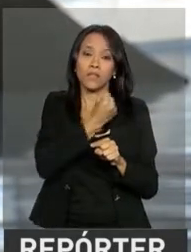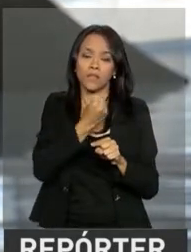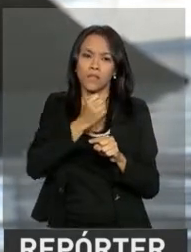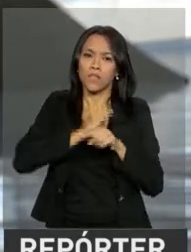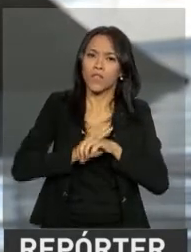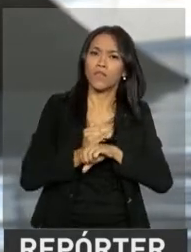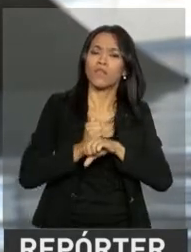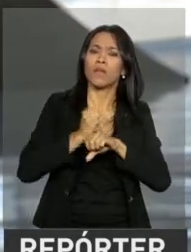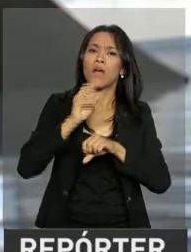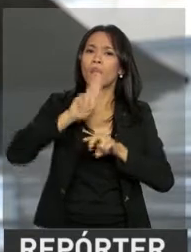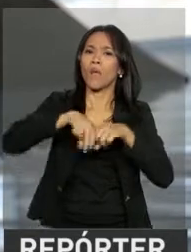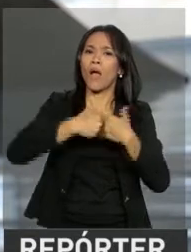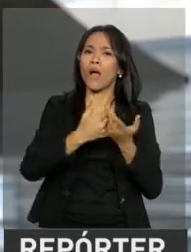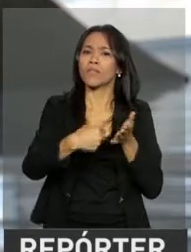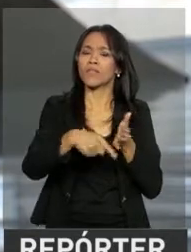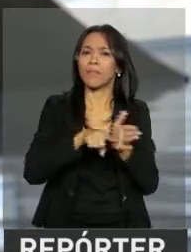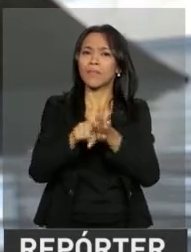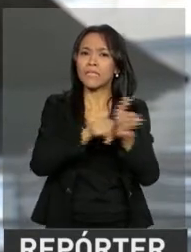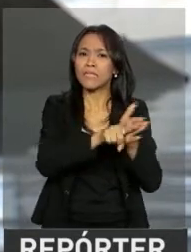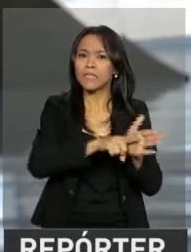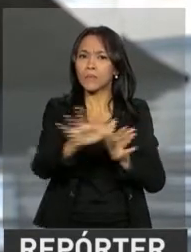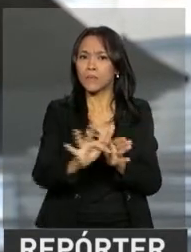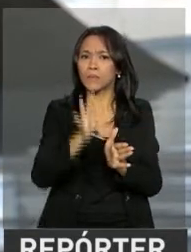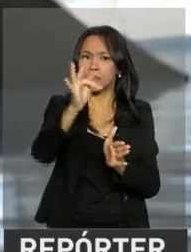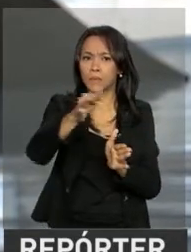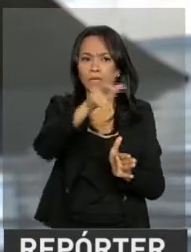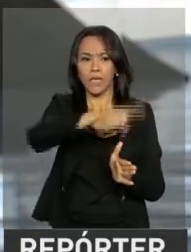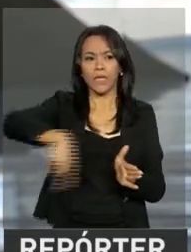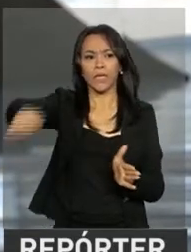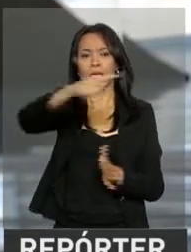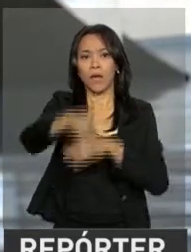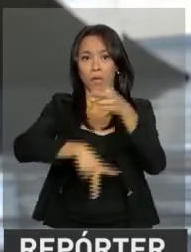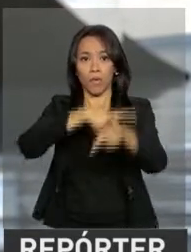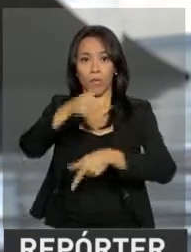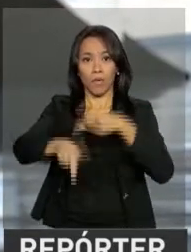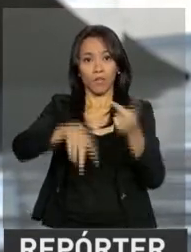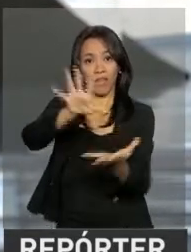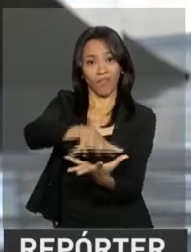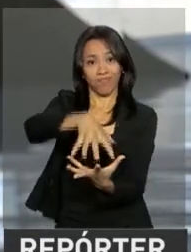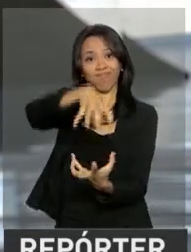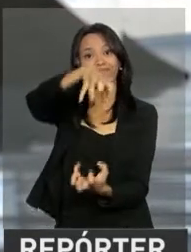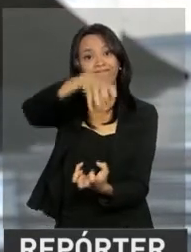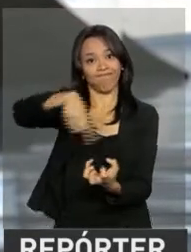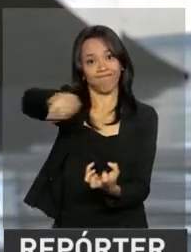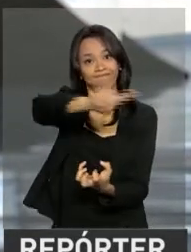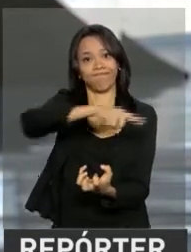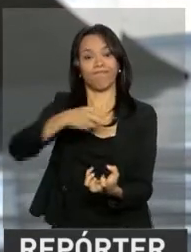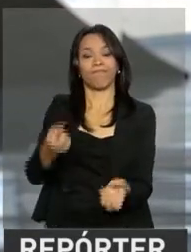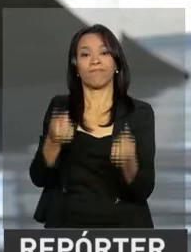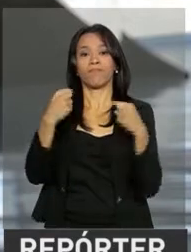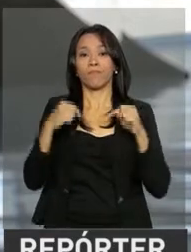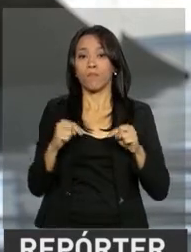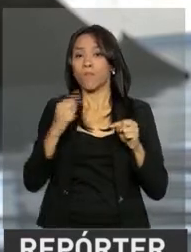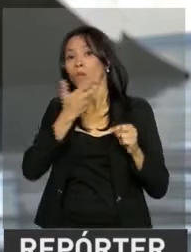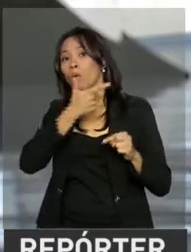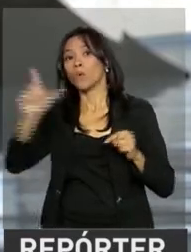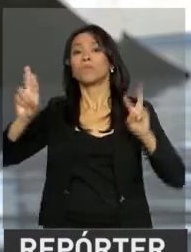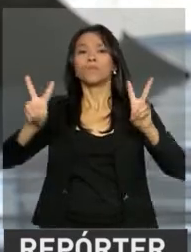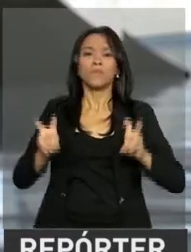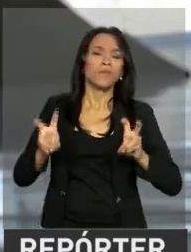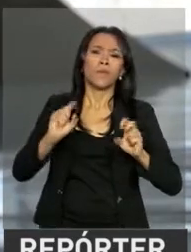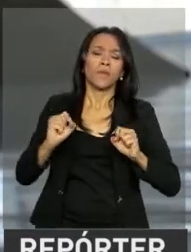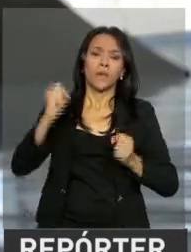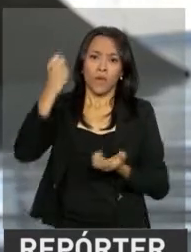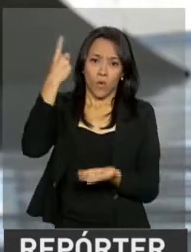o envelhecimento da população brasileira é bom e falando sobre a agenda do presidente michel temer